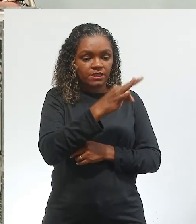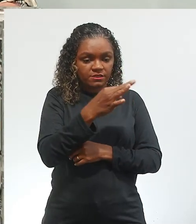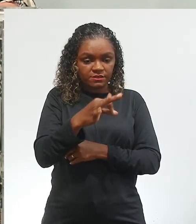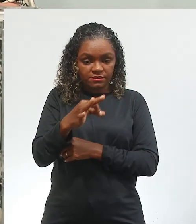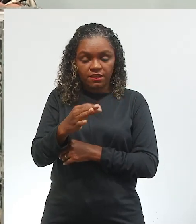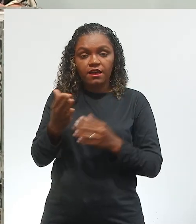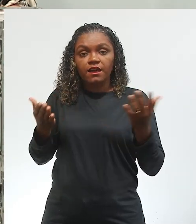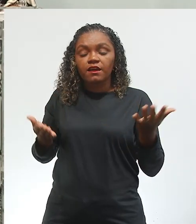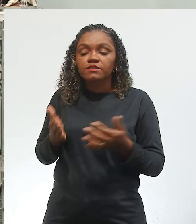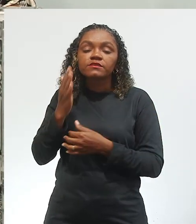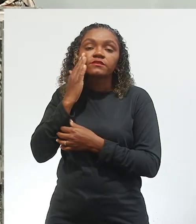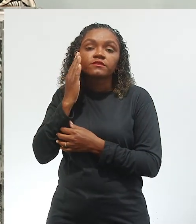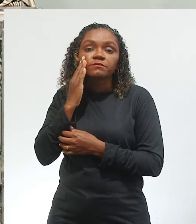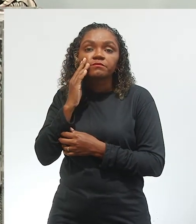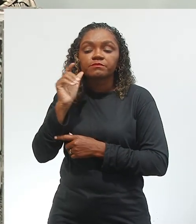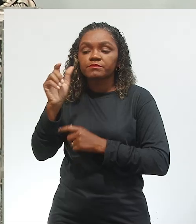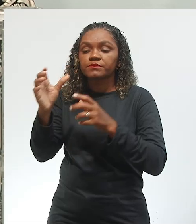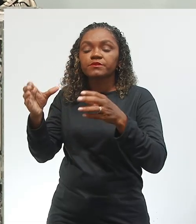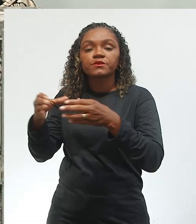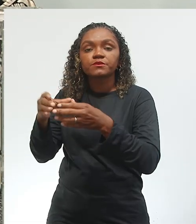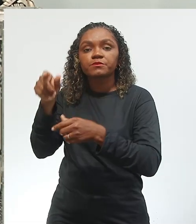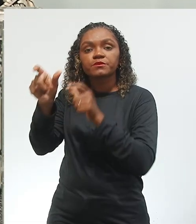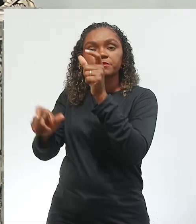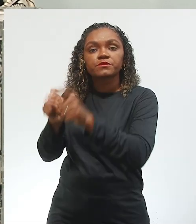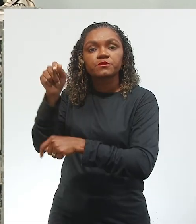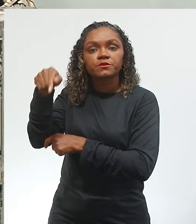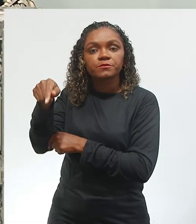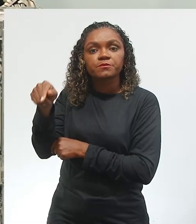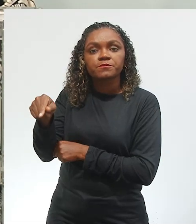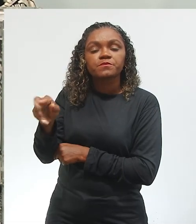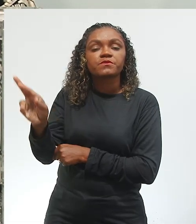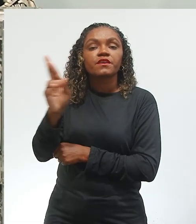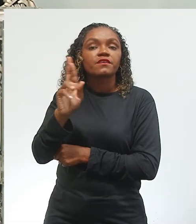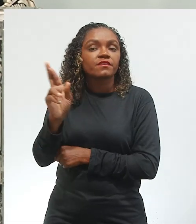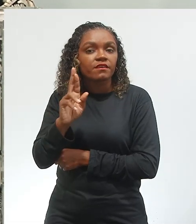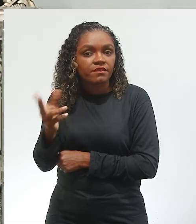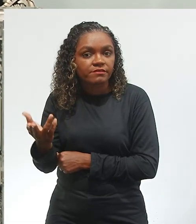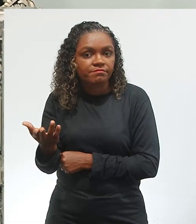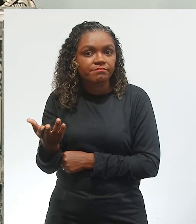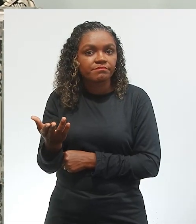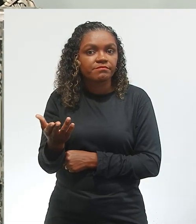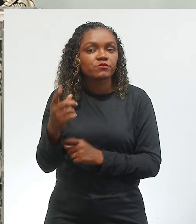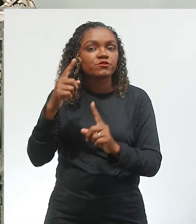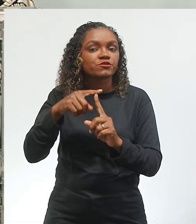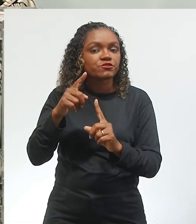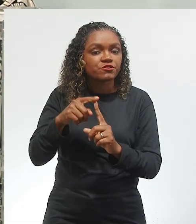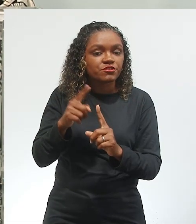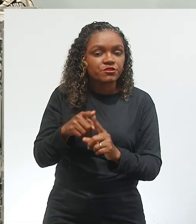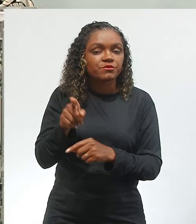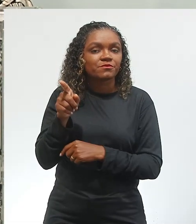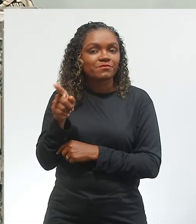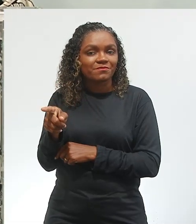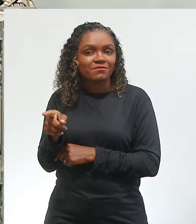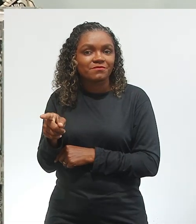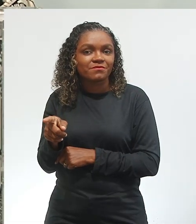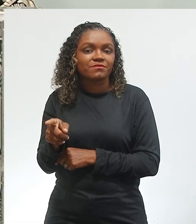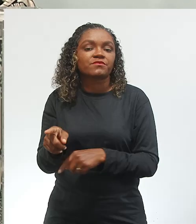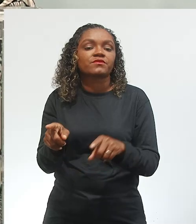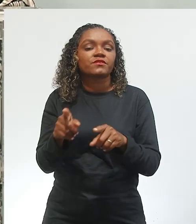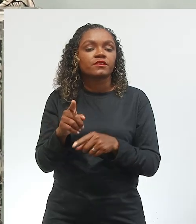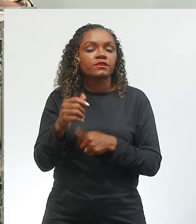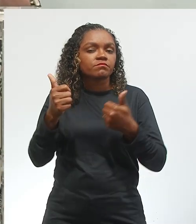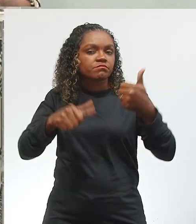E é importante, então, descrever esse público, né, dizer realmente quem ele é, né, segmentar